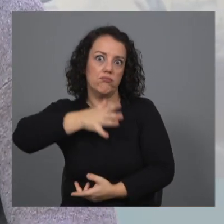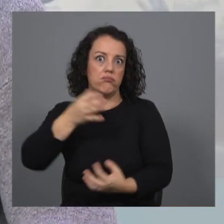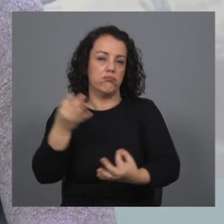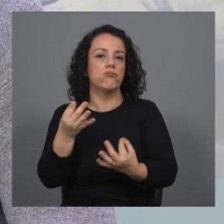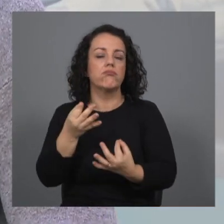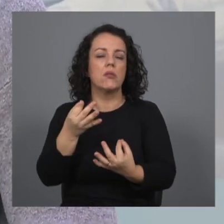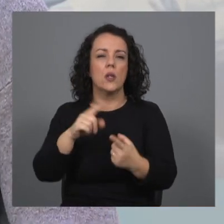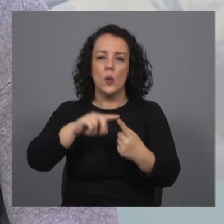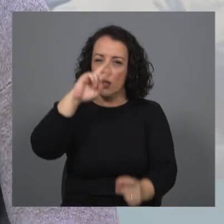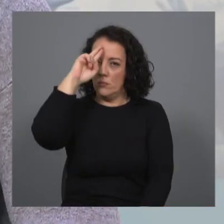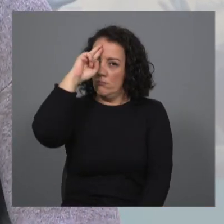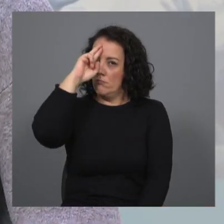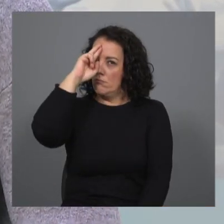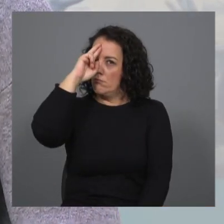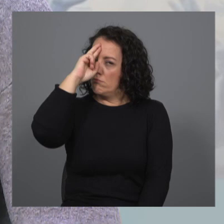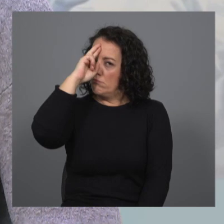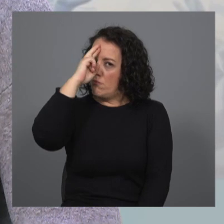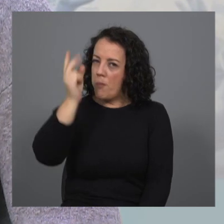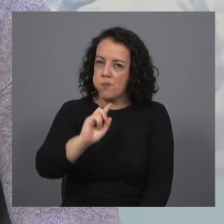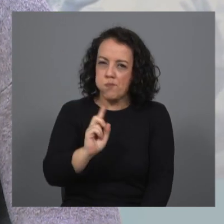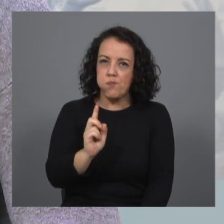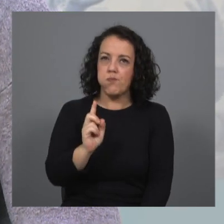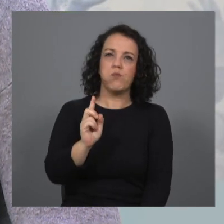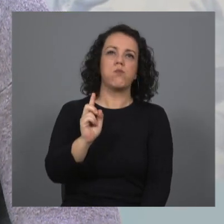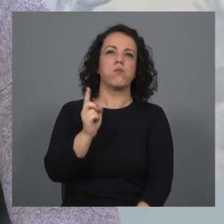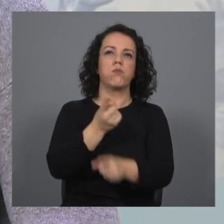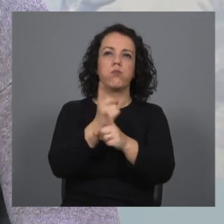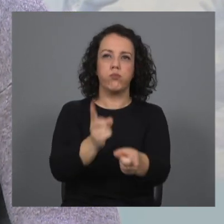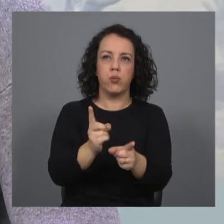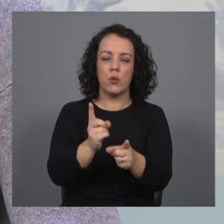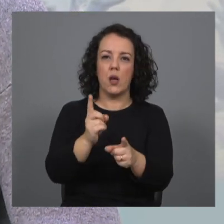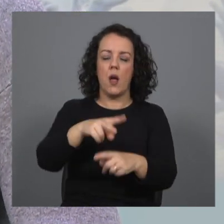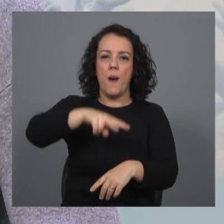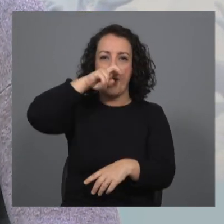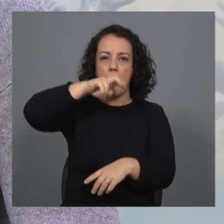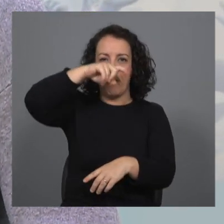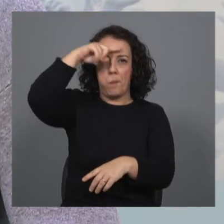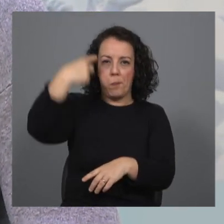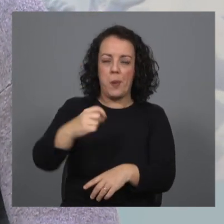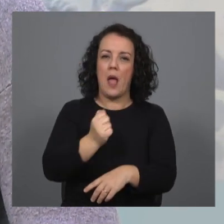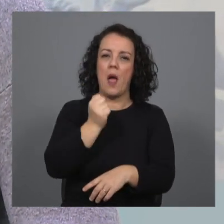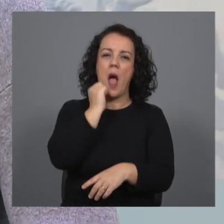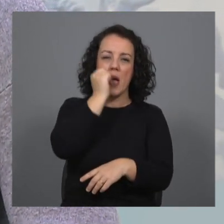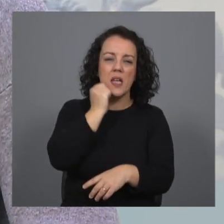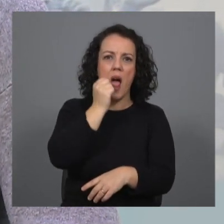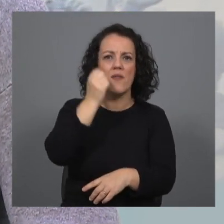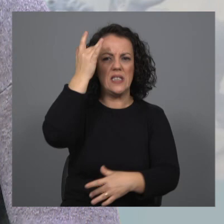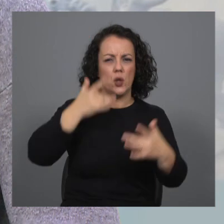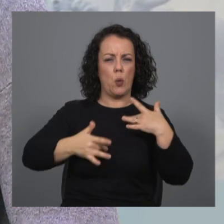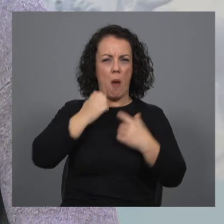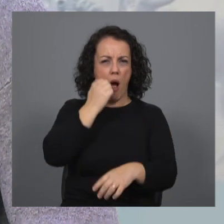no limite, por realmente estarem em dificuldade respiratória grave, com sintomas realmente graves, com